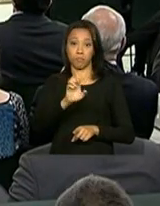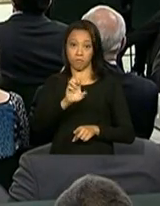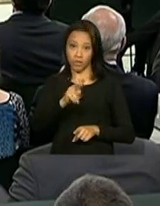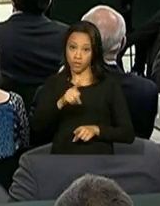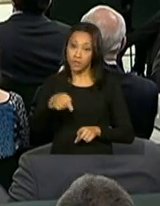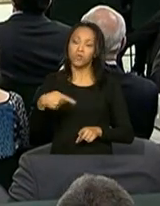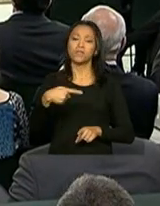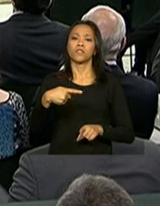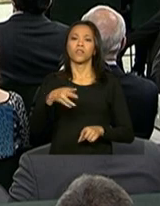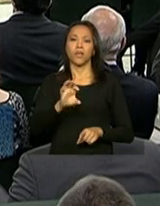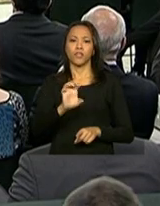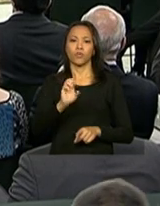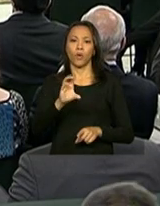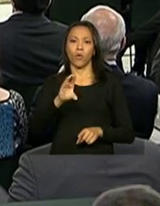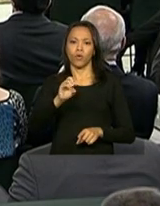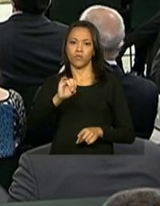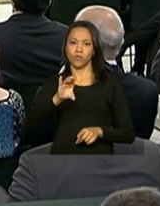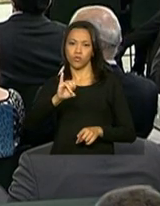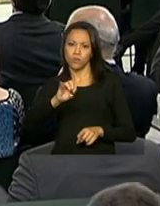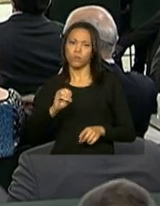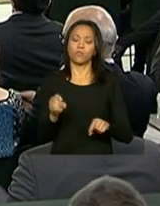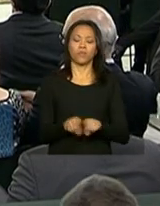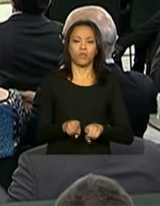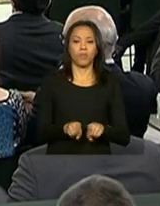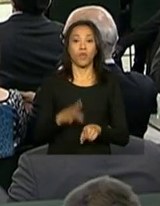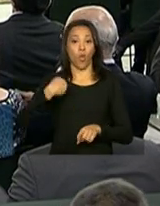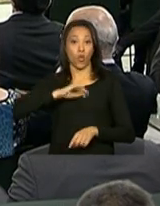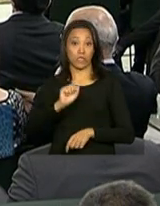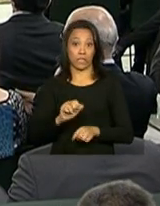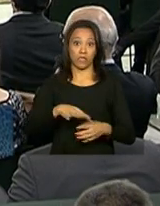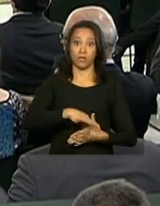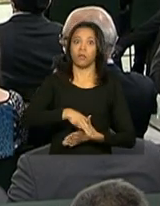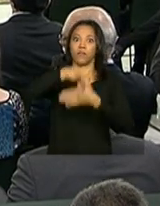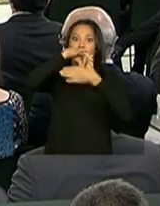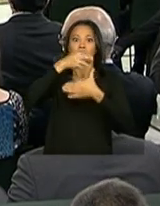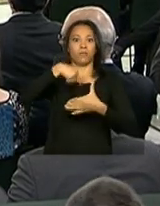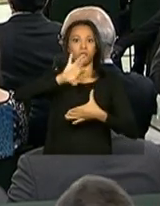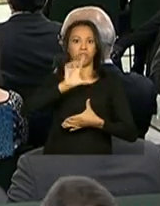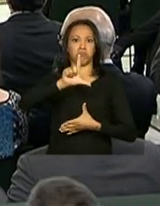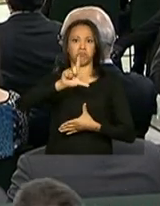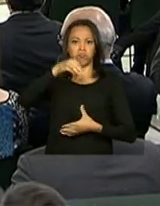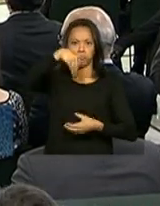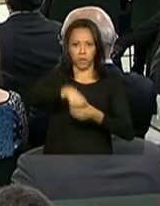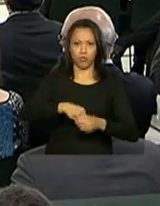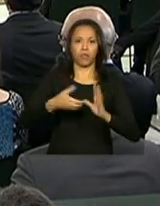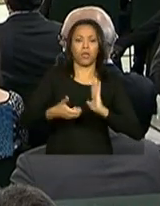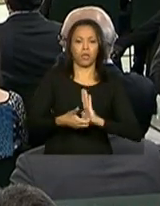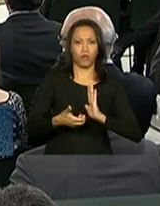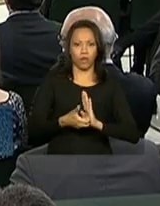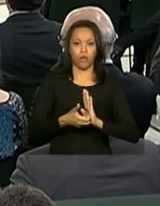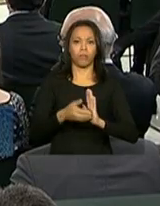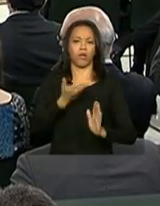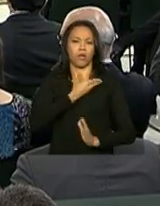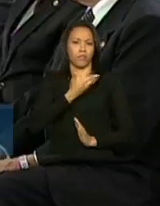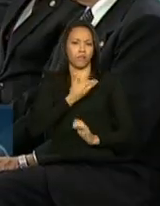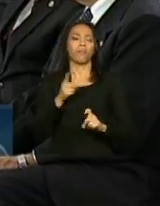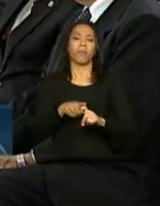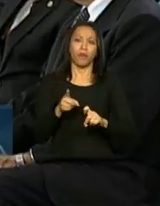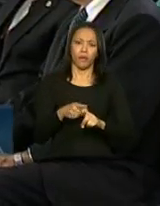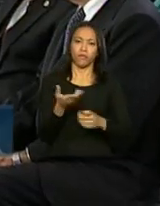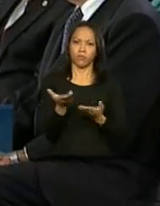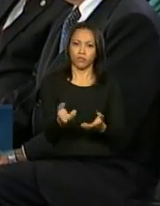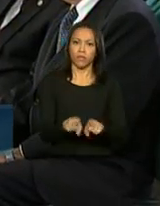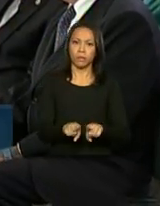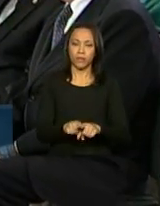deputado Francisco Escórcio, ao nosso líder do governo na Câmara, meu colega médico, deputado Arlindo